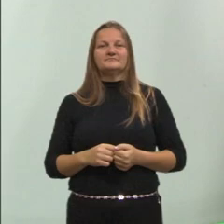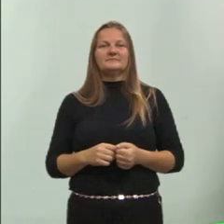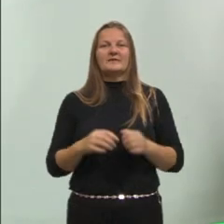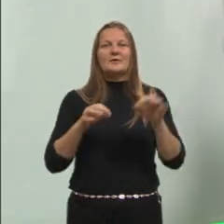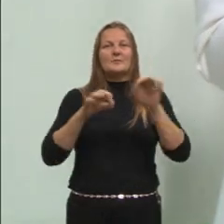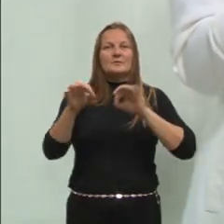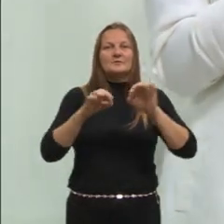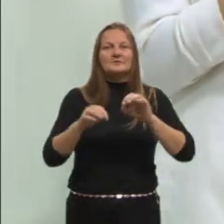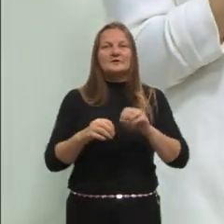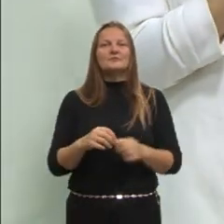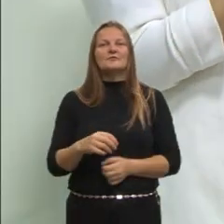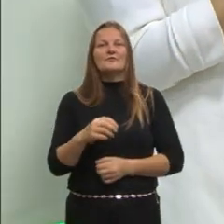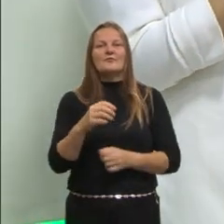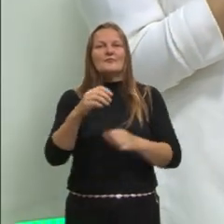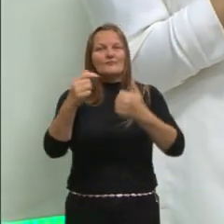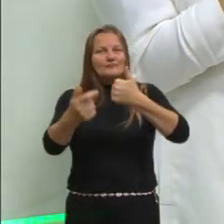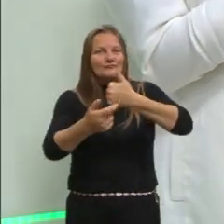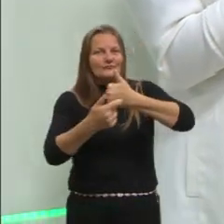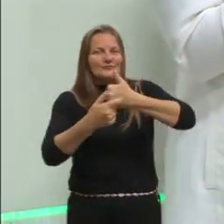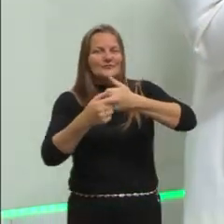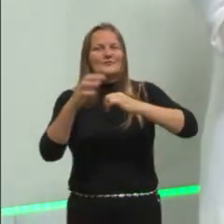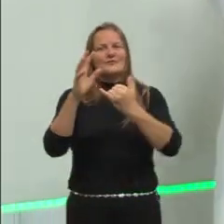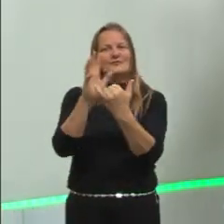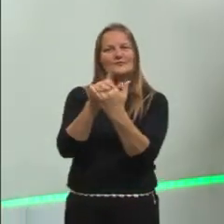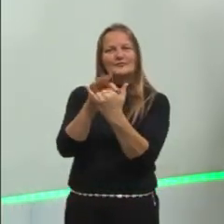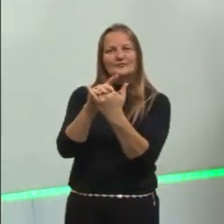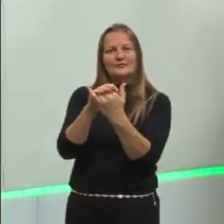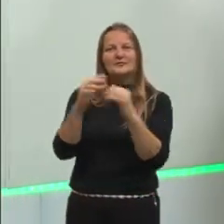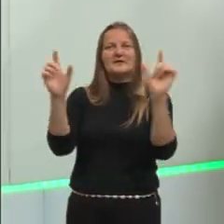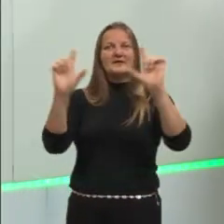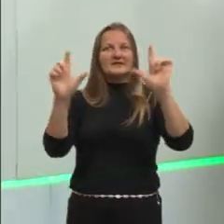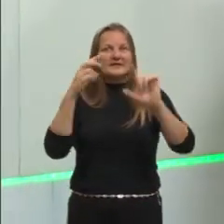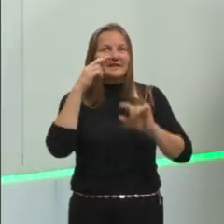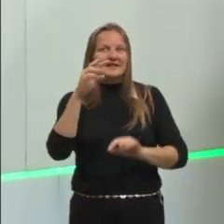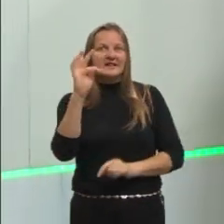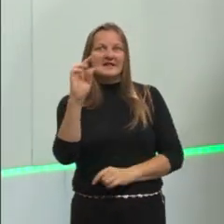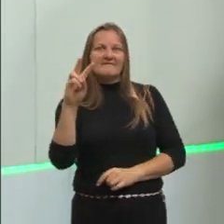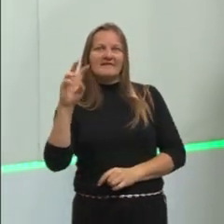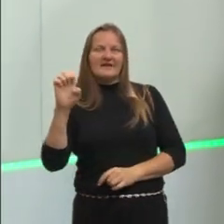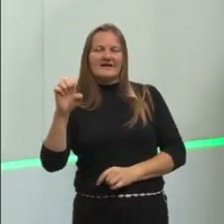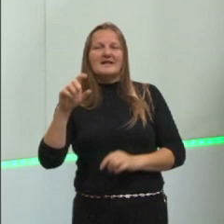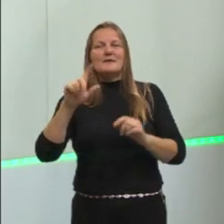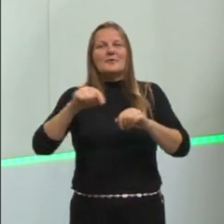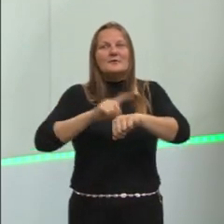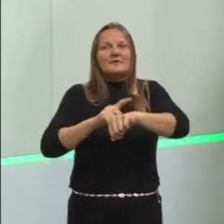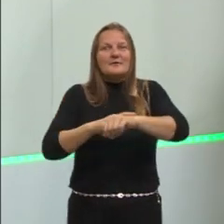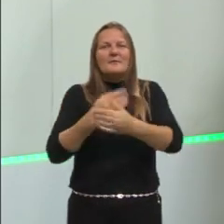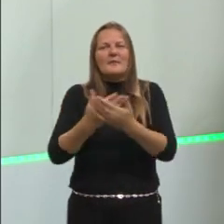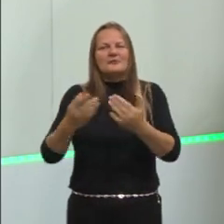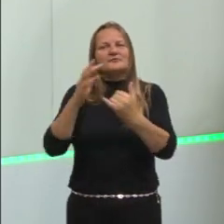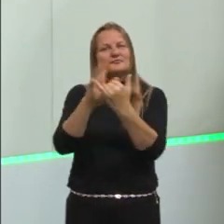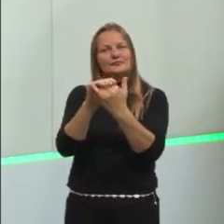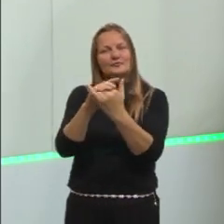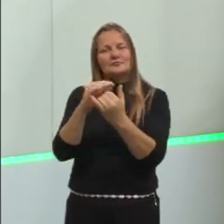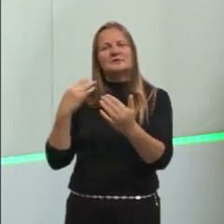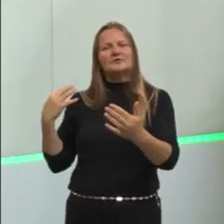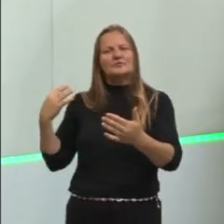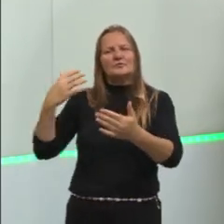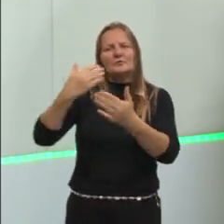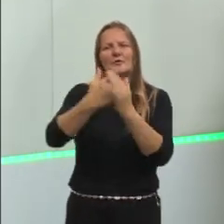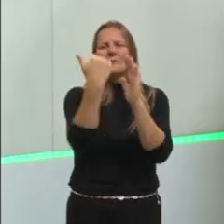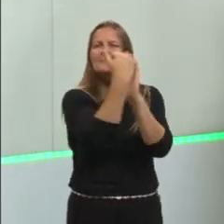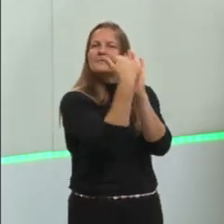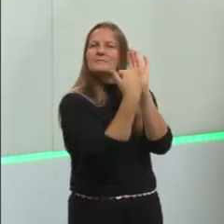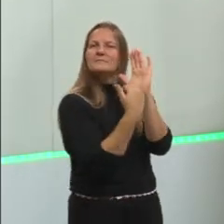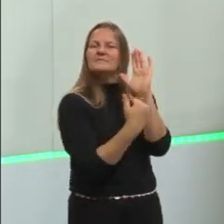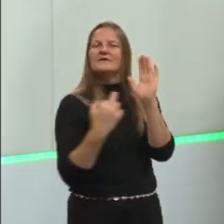programa curtam no YouTube assistam na TV depois se não der tempo assistam lá no YouTube tem toda a playlist para